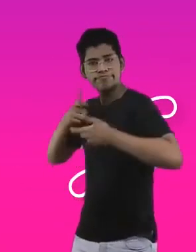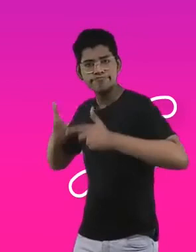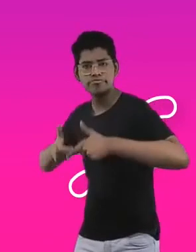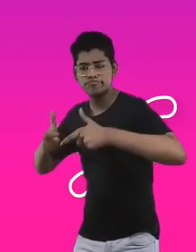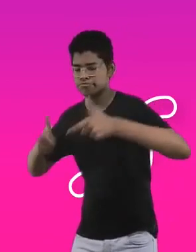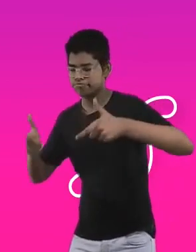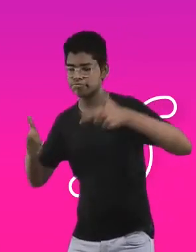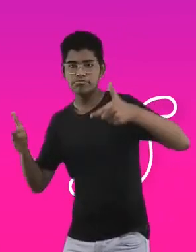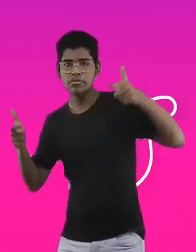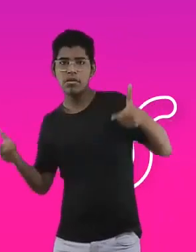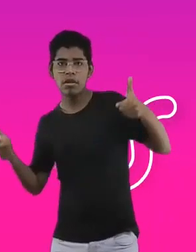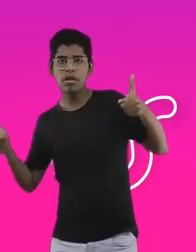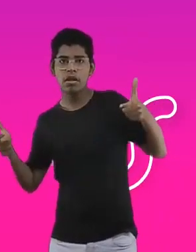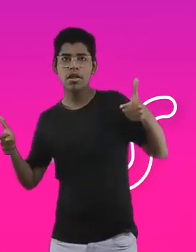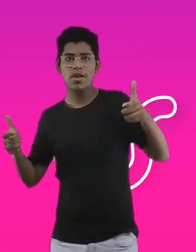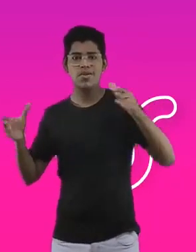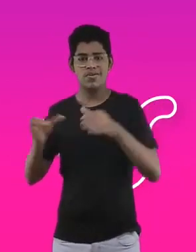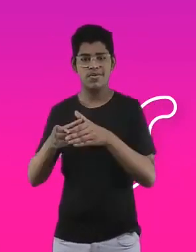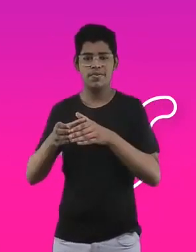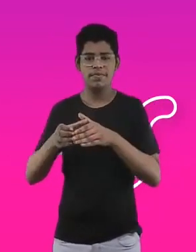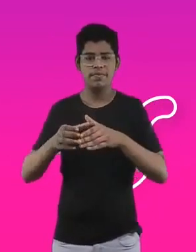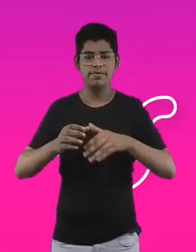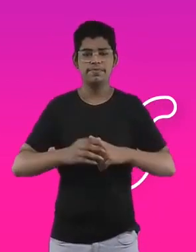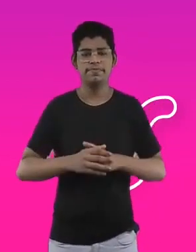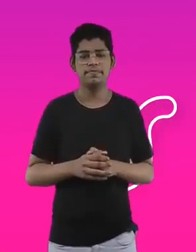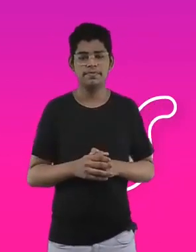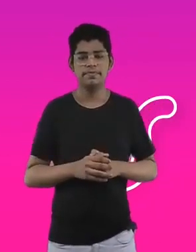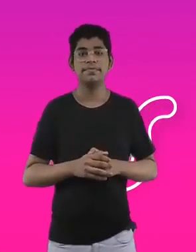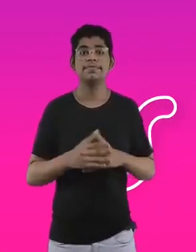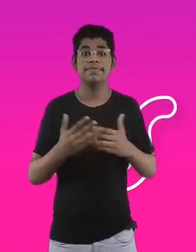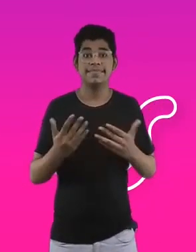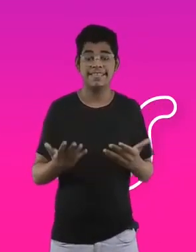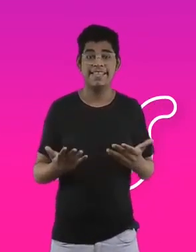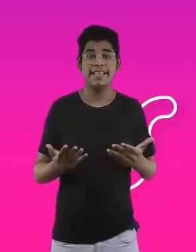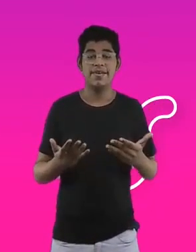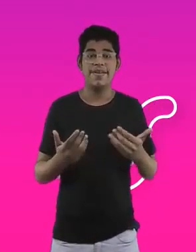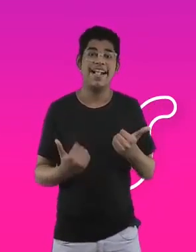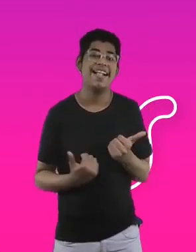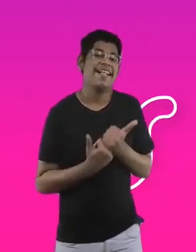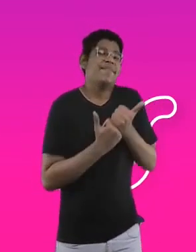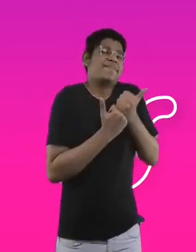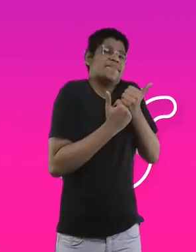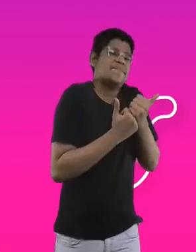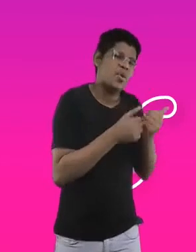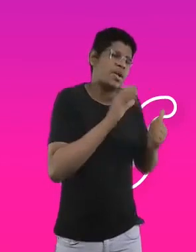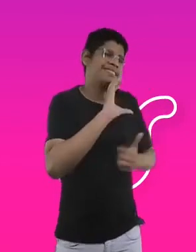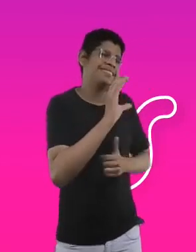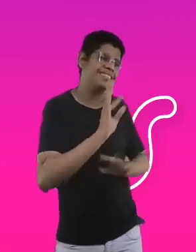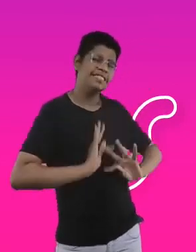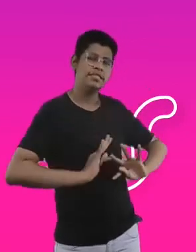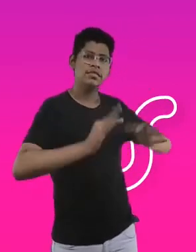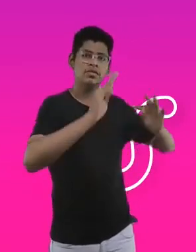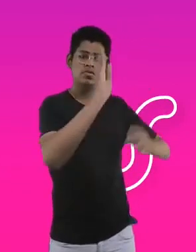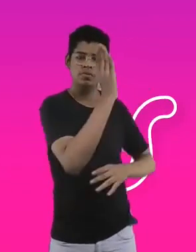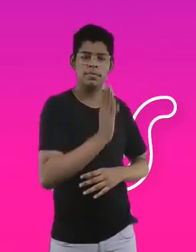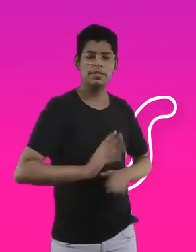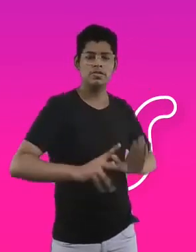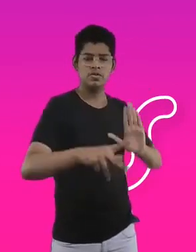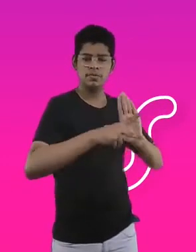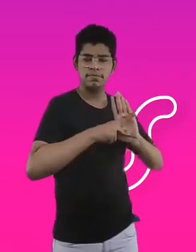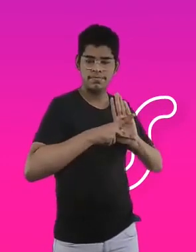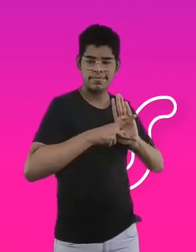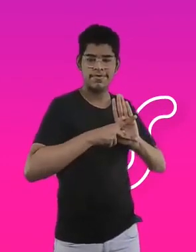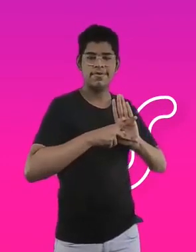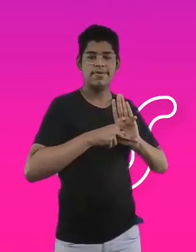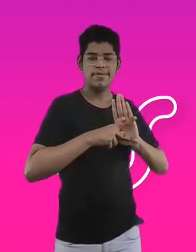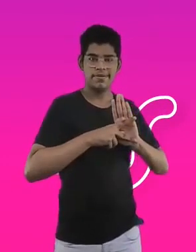Então, apoiem, consumam esse conteúdo, apoiem a ciência e a tecnologia brasileira feita por